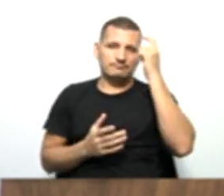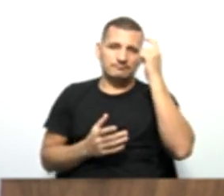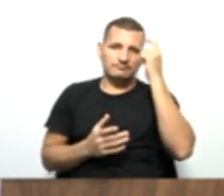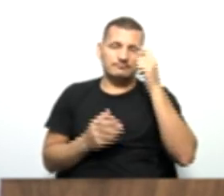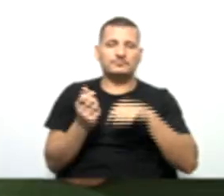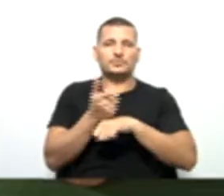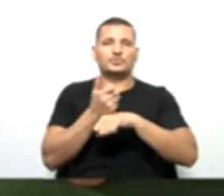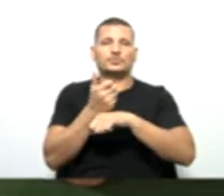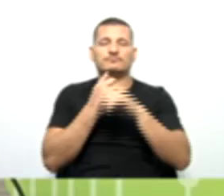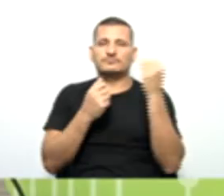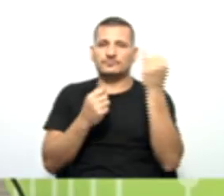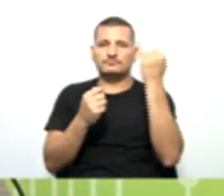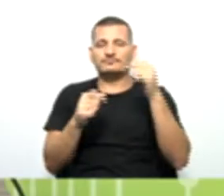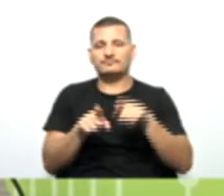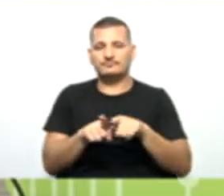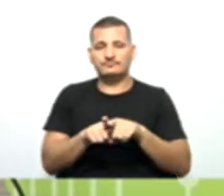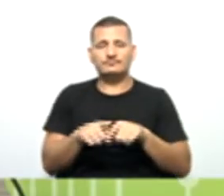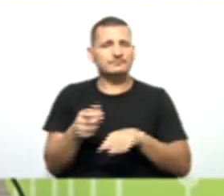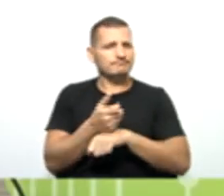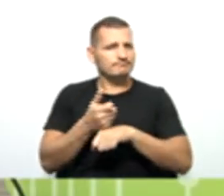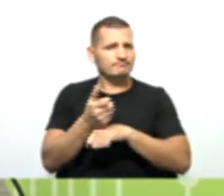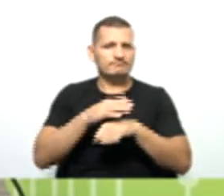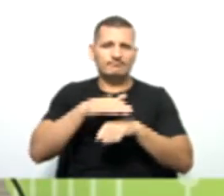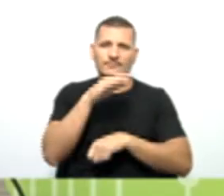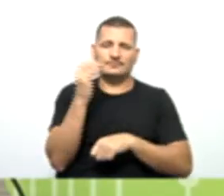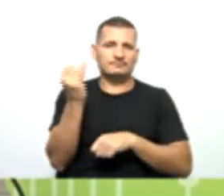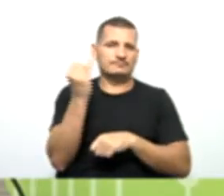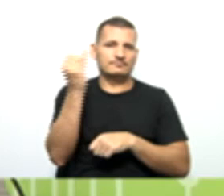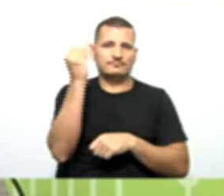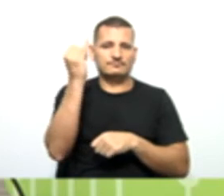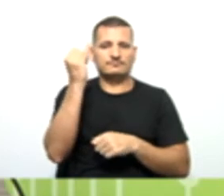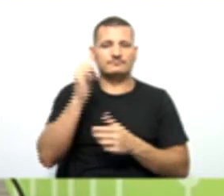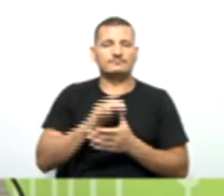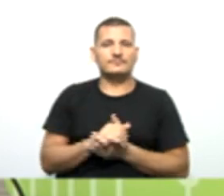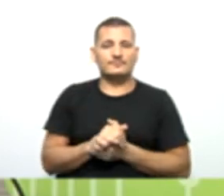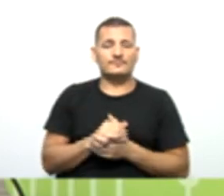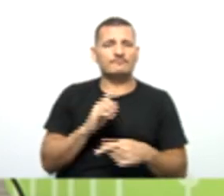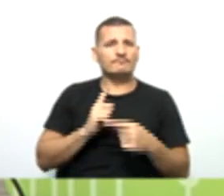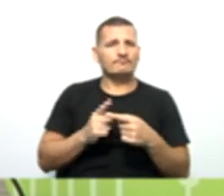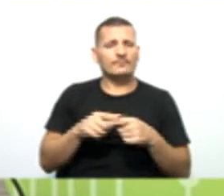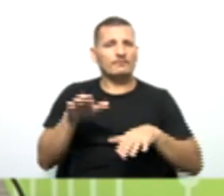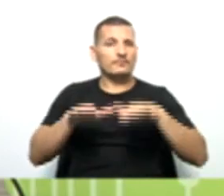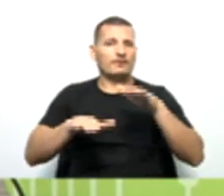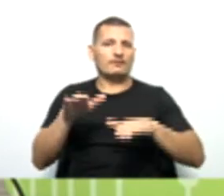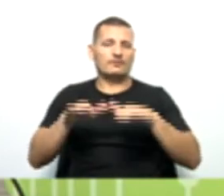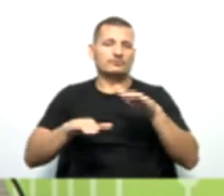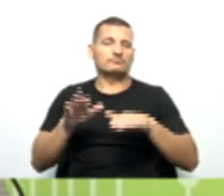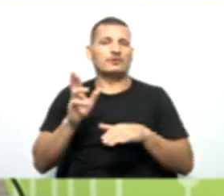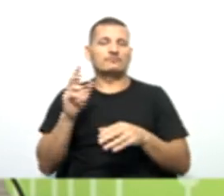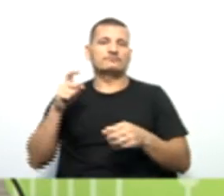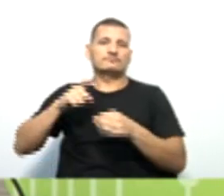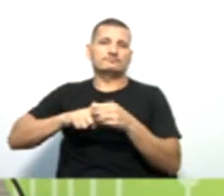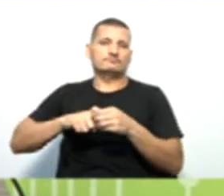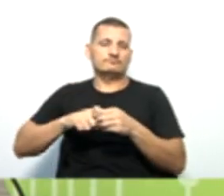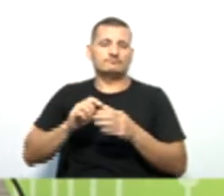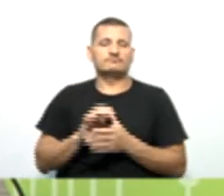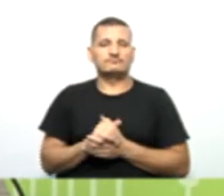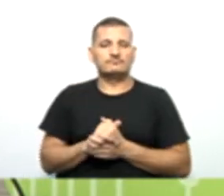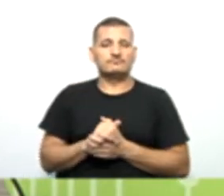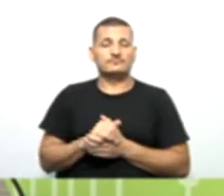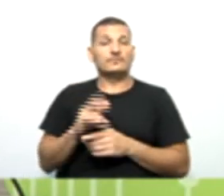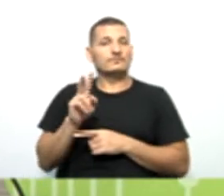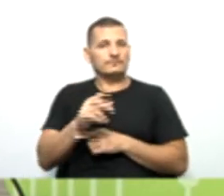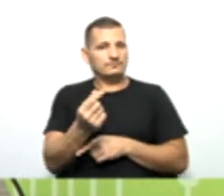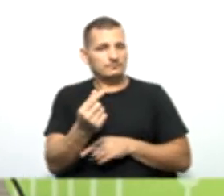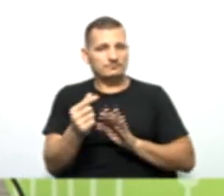certeza. É uma das premissas mais importantes que a gente tem, porque tudo vai depender do patrocinador. Tudo não, perdão. O